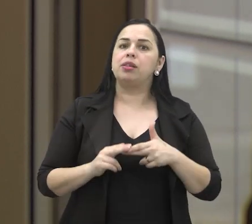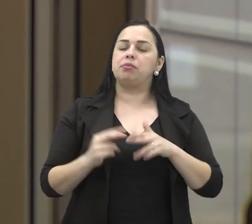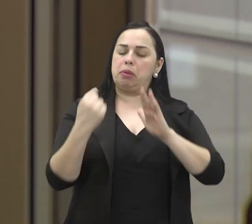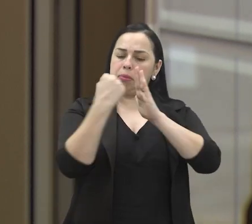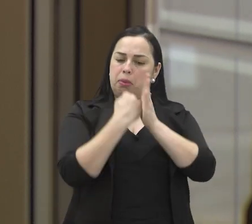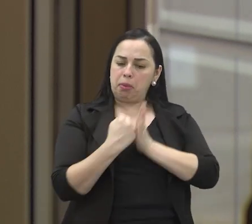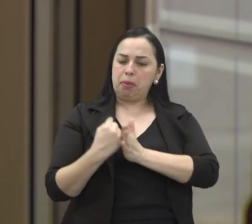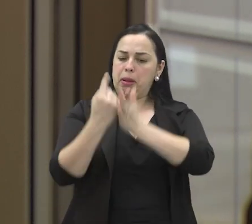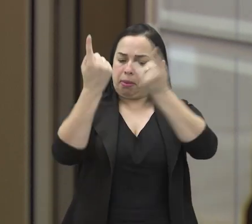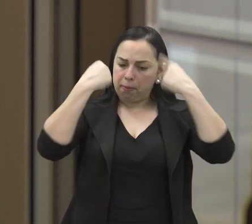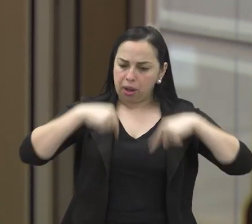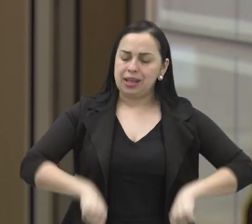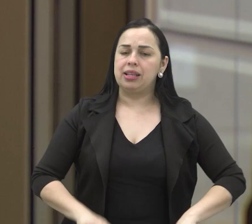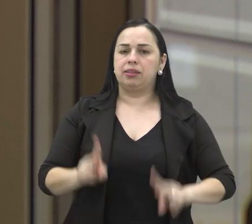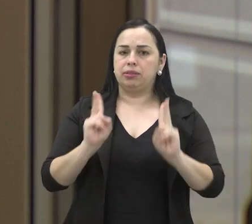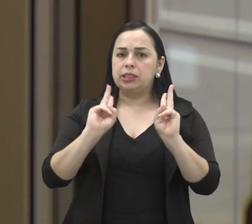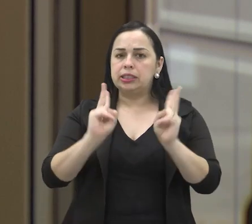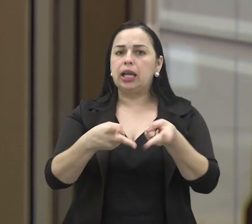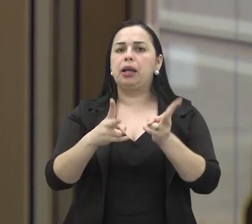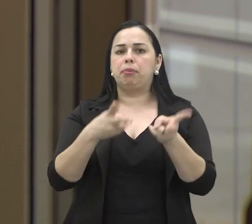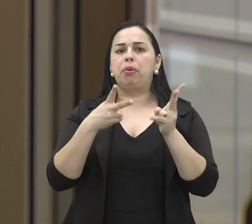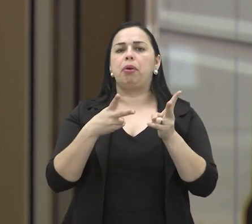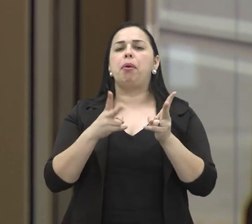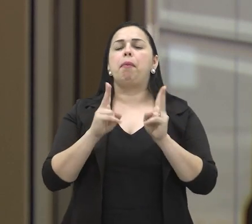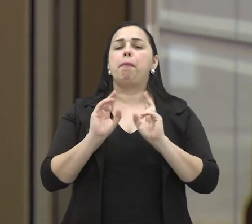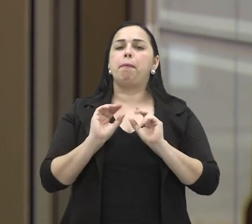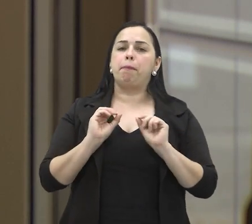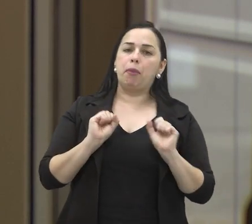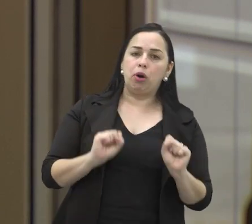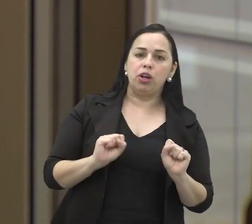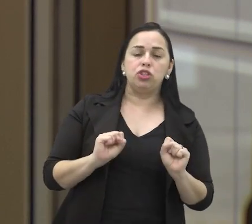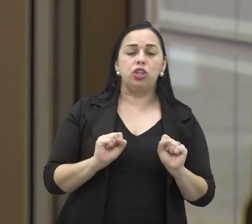de forma regular pode indicar a diferença entre